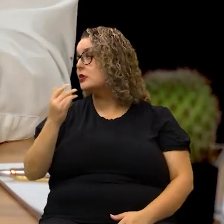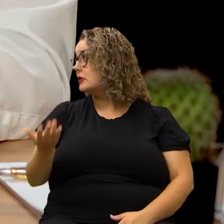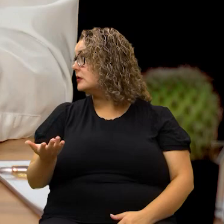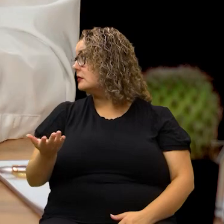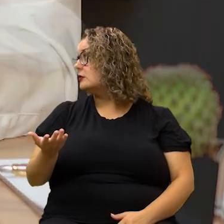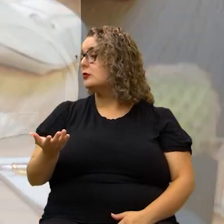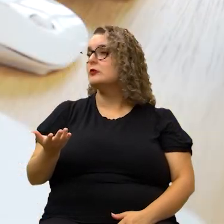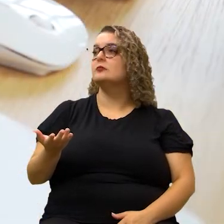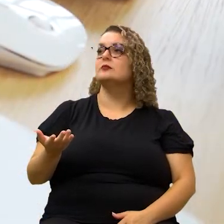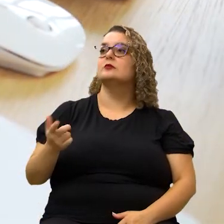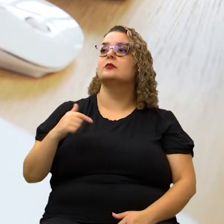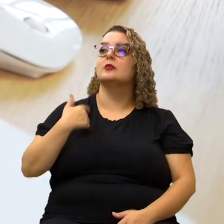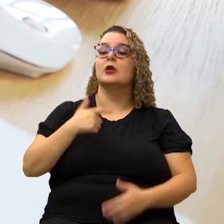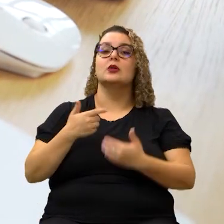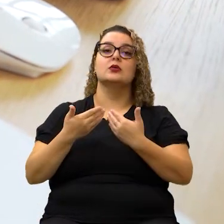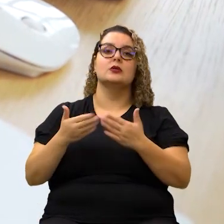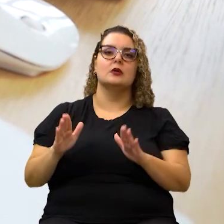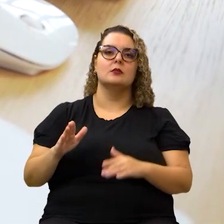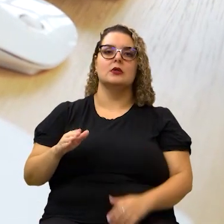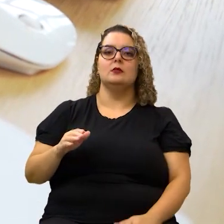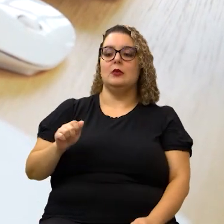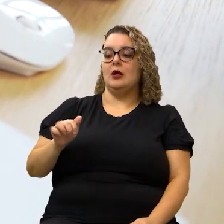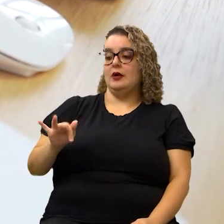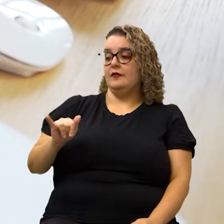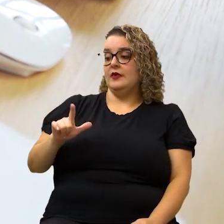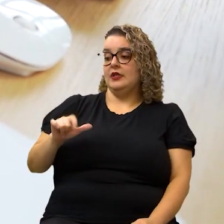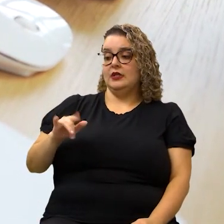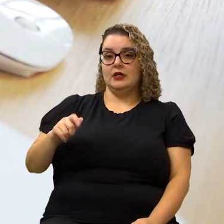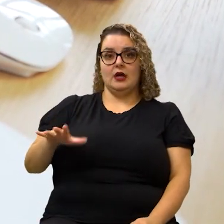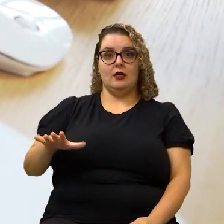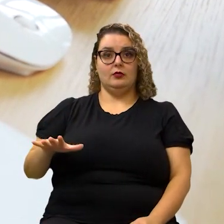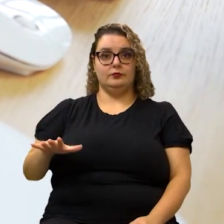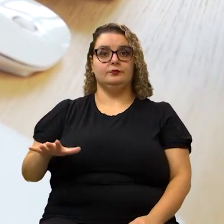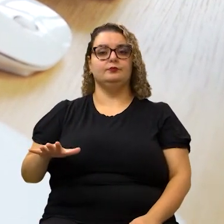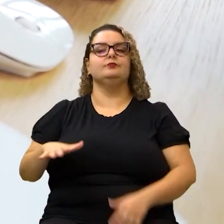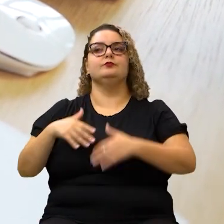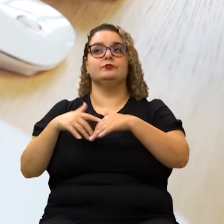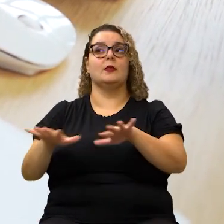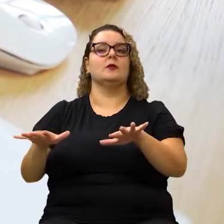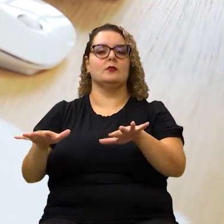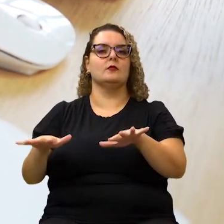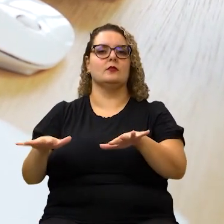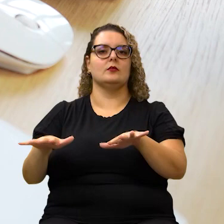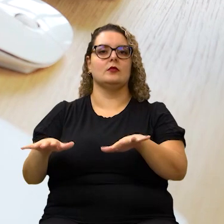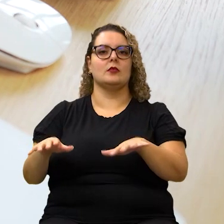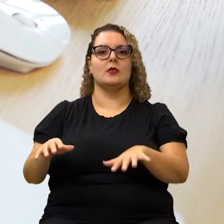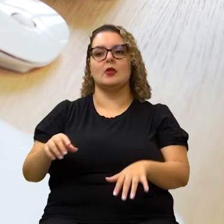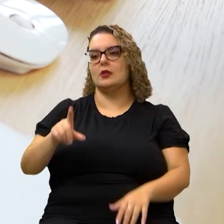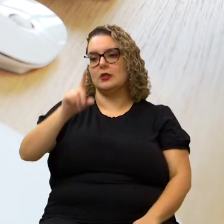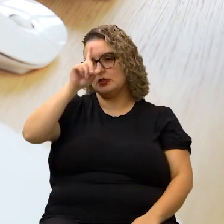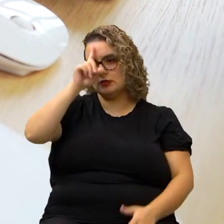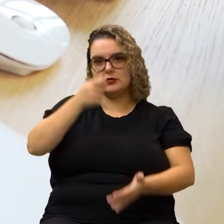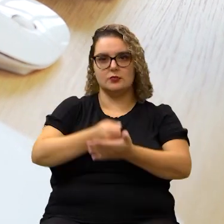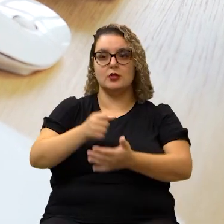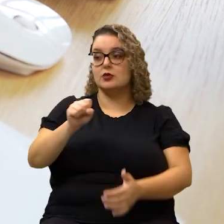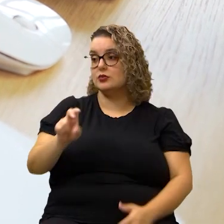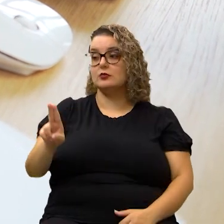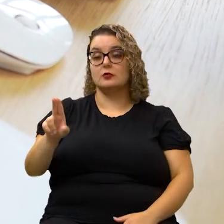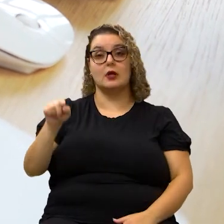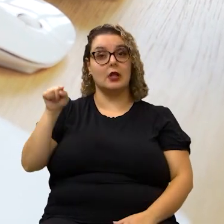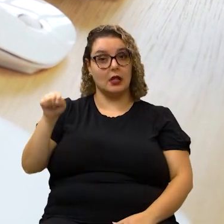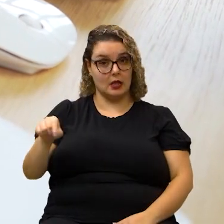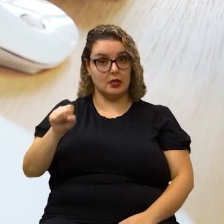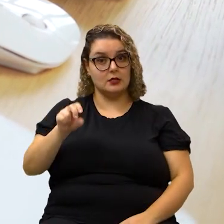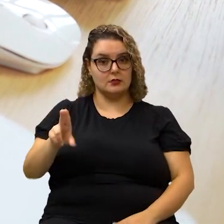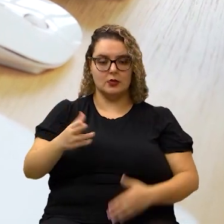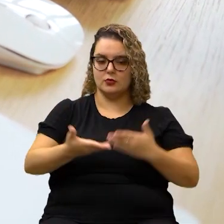né? Aí nós vamos abrir uma filial da nossa empresa, expandindo essa empresa de serviço, e a gente resolve abrir em Sumaré. Pode ser que em